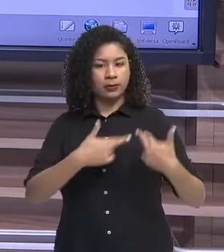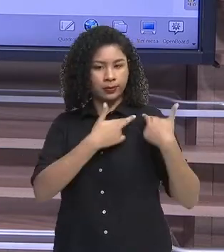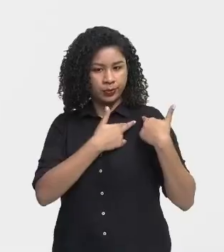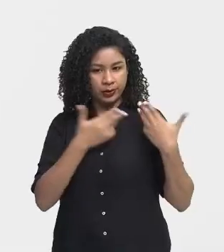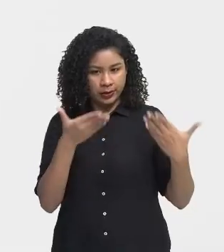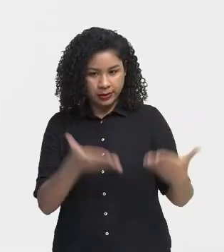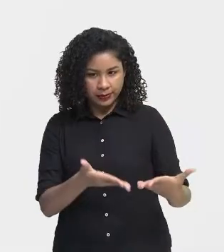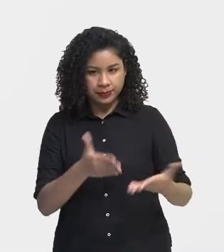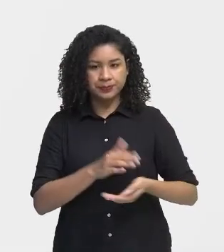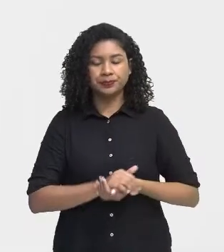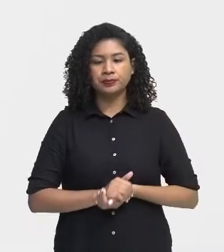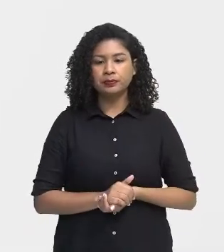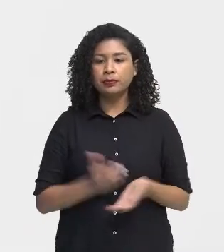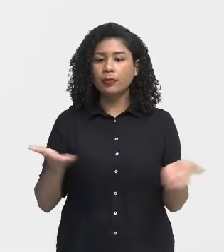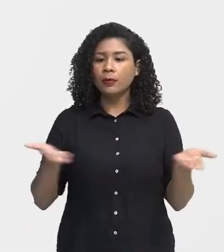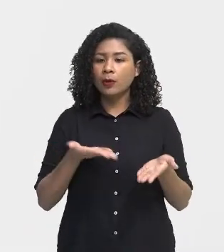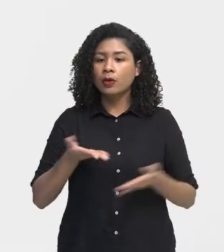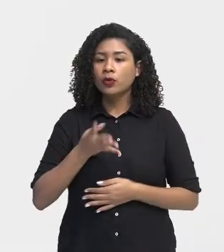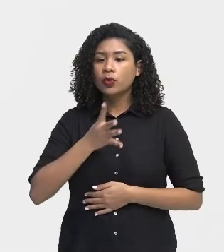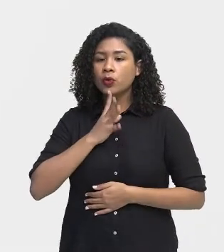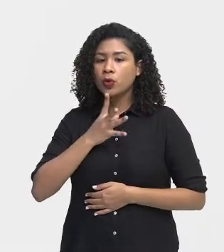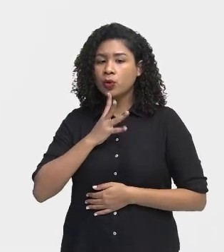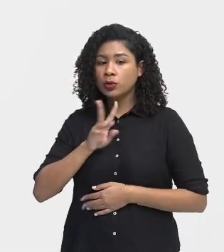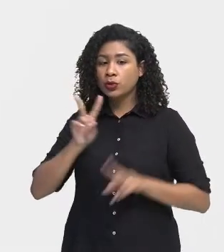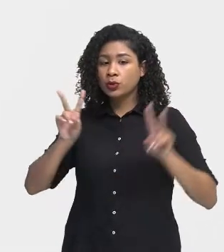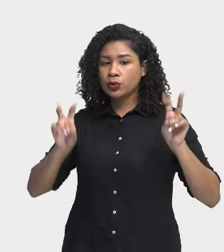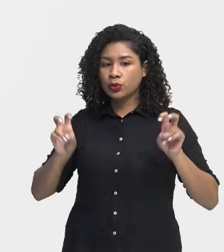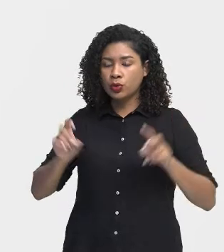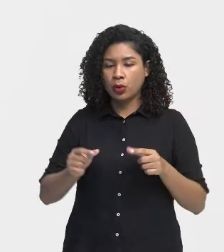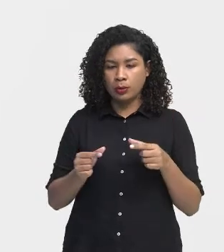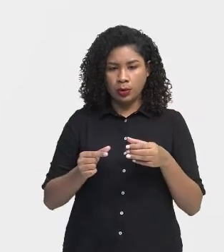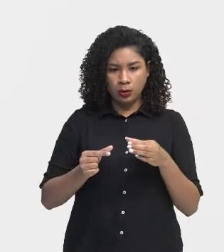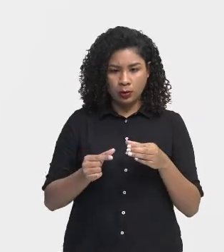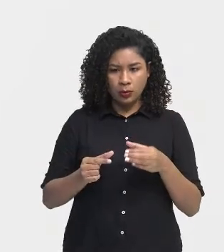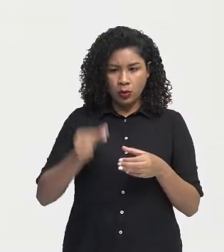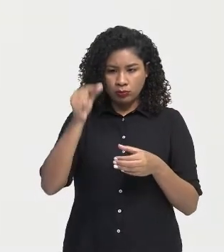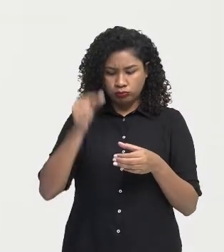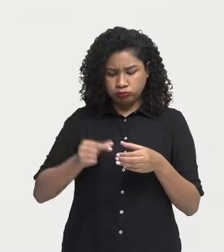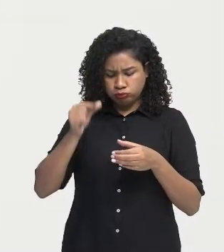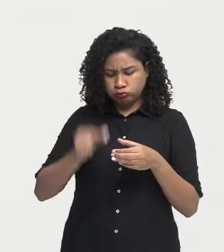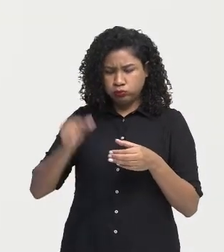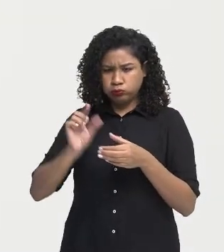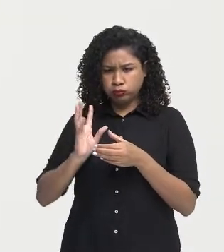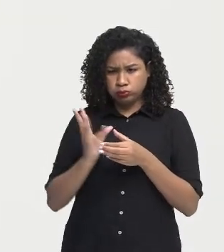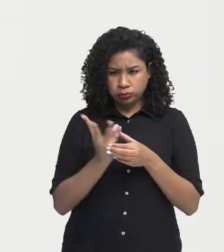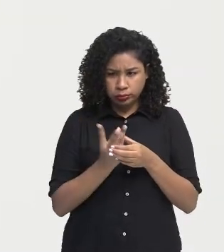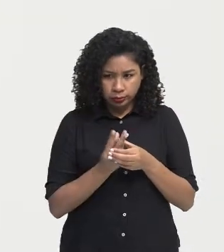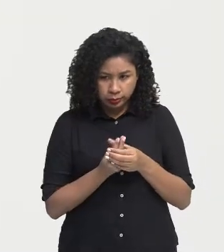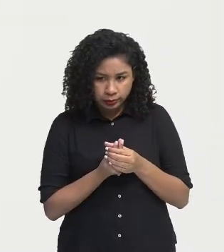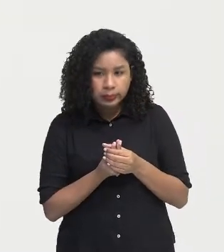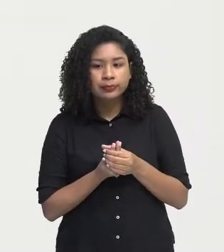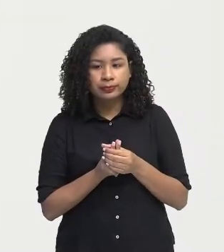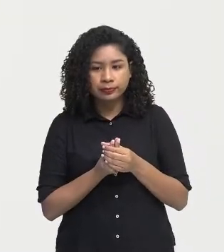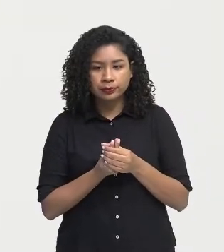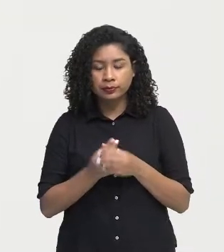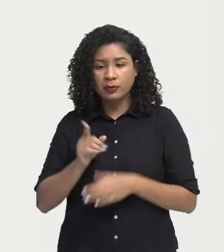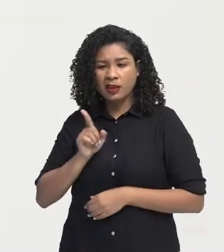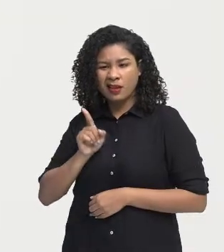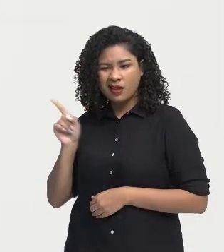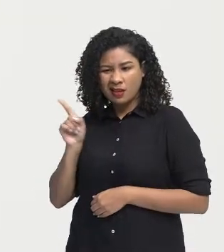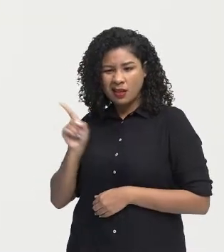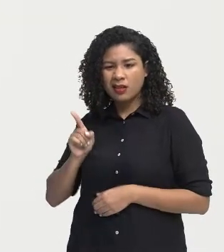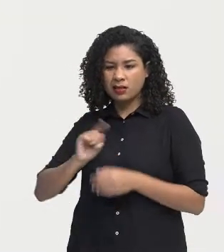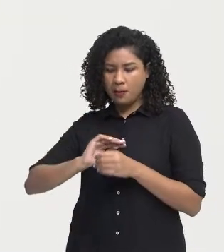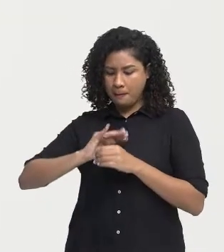agora sobre os centríolos. Os centríolos, eles não são envolvidos por membranas. A gente observa aqui, ó,